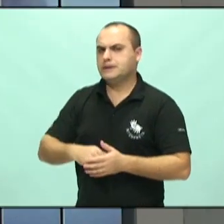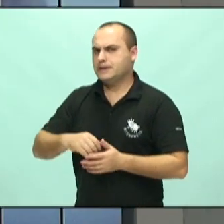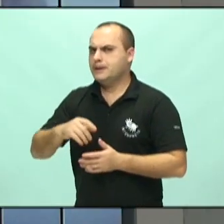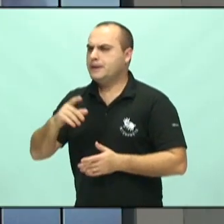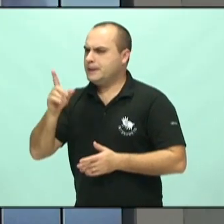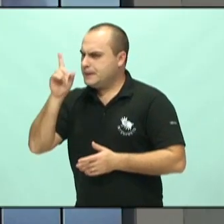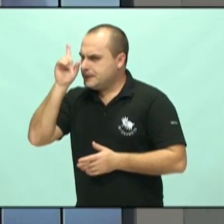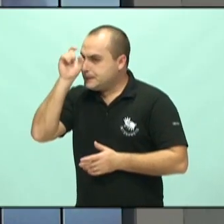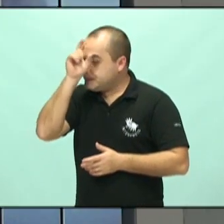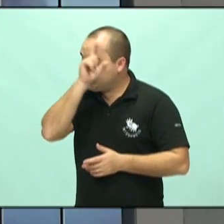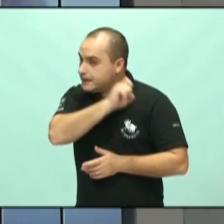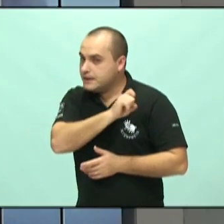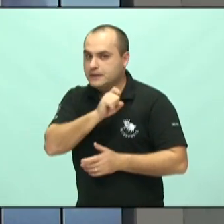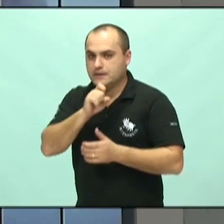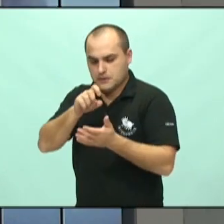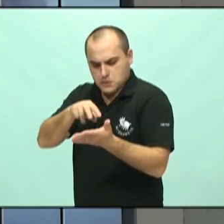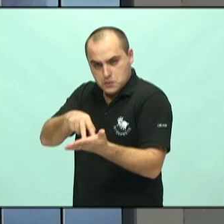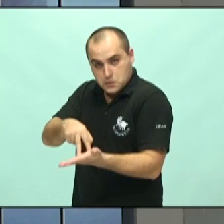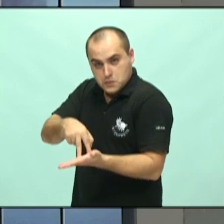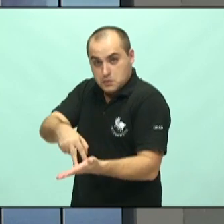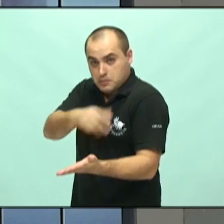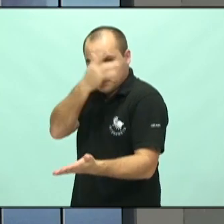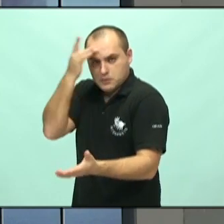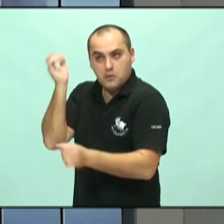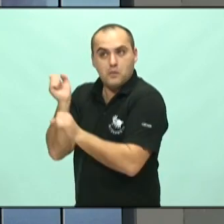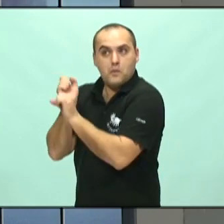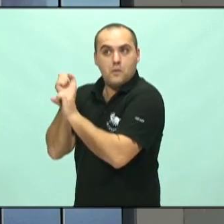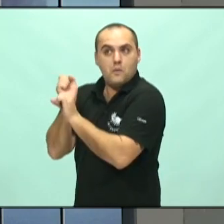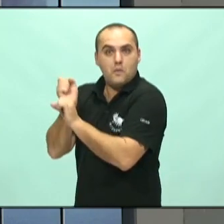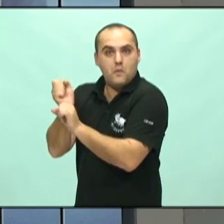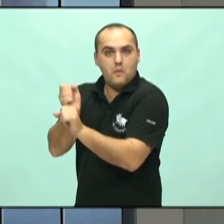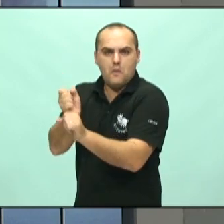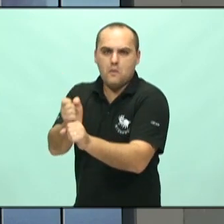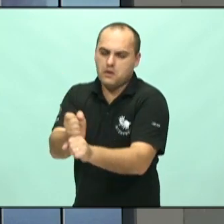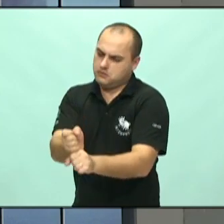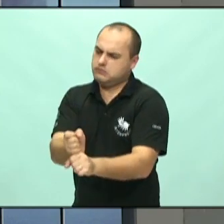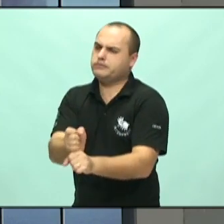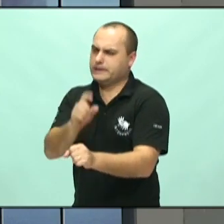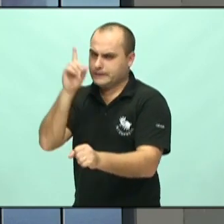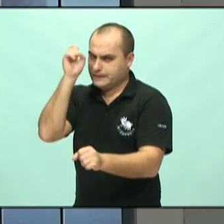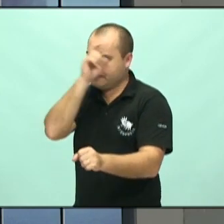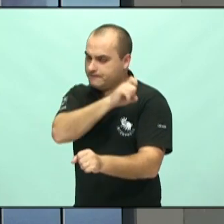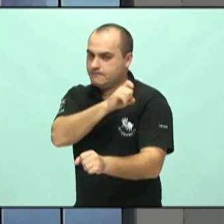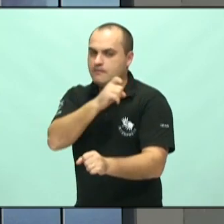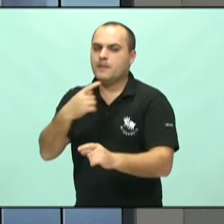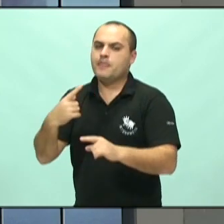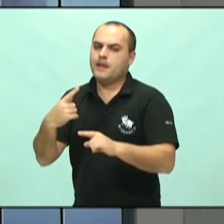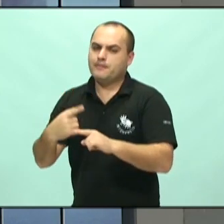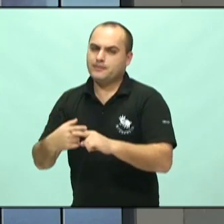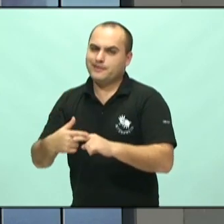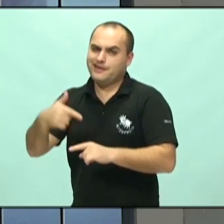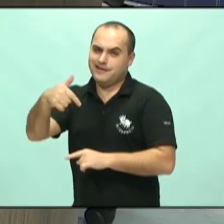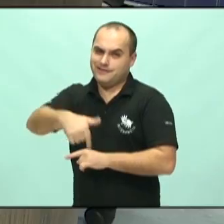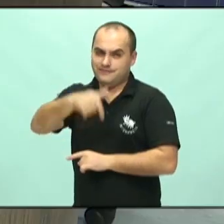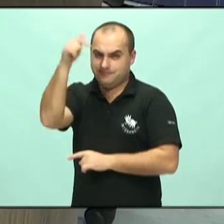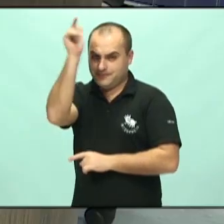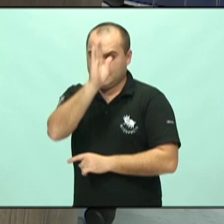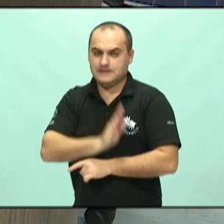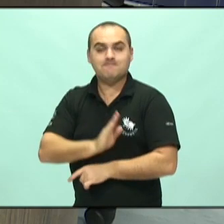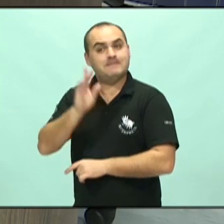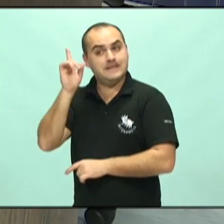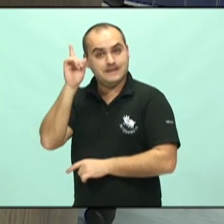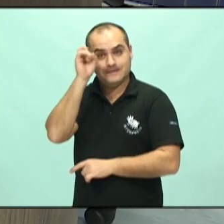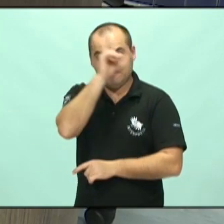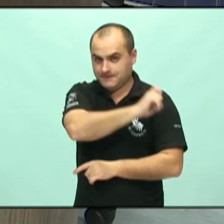corpo integral, né? Pelas próprias adversidades que existem em fazer arte nesse país, né?